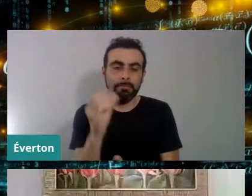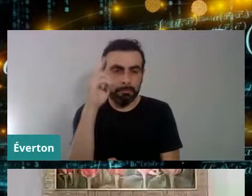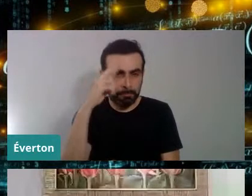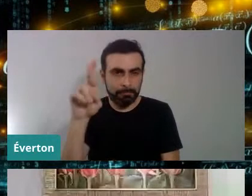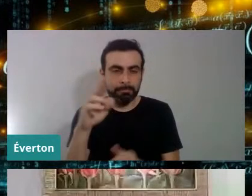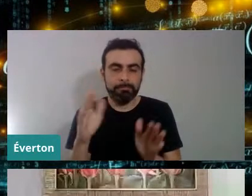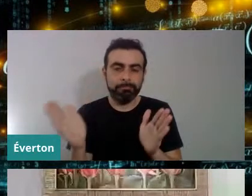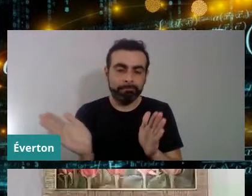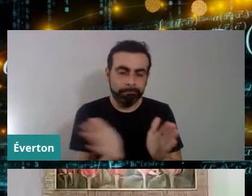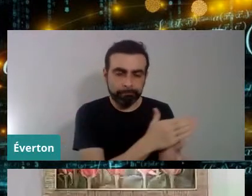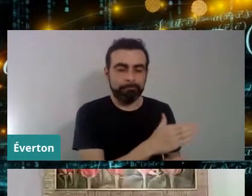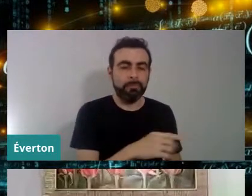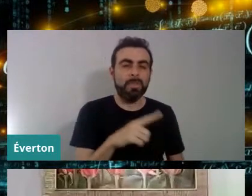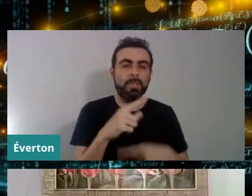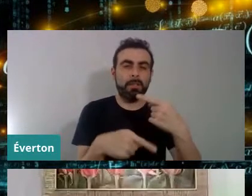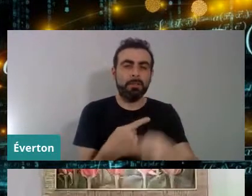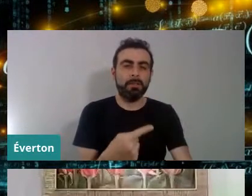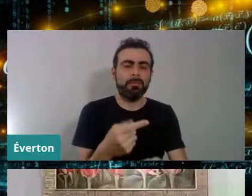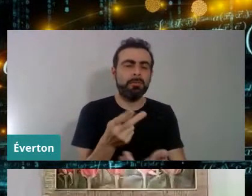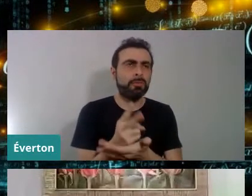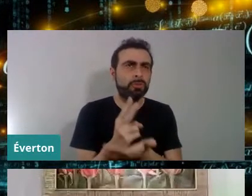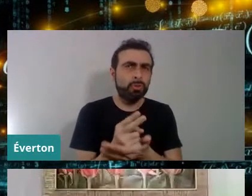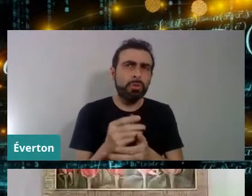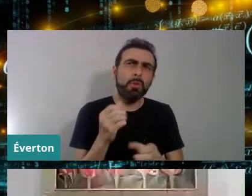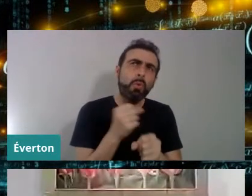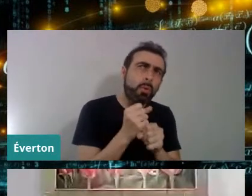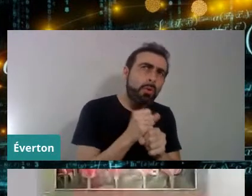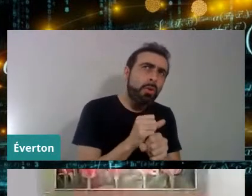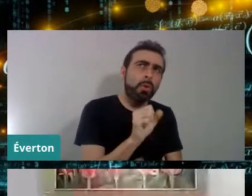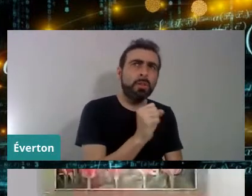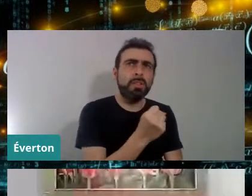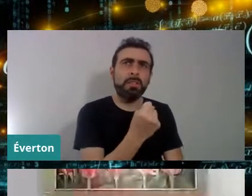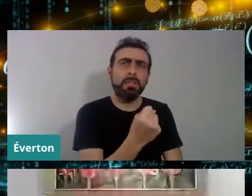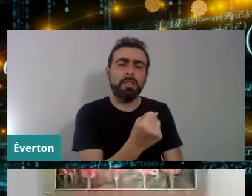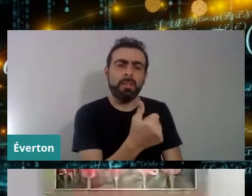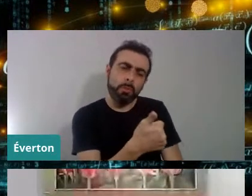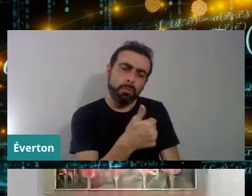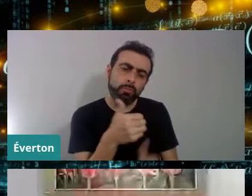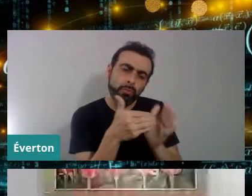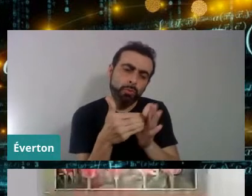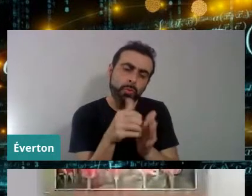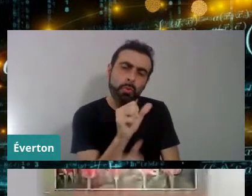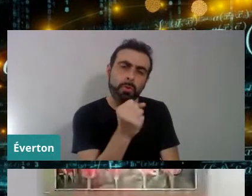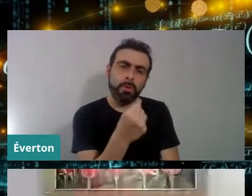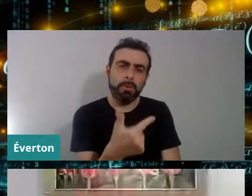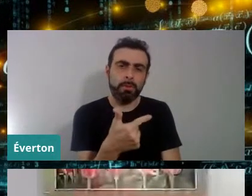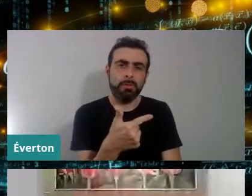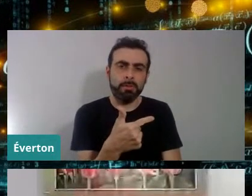Voltei depois, fiquei depois de mais 81 e 82. E eu me lembro que a gente